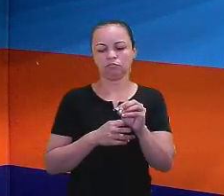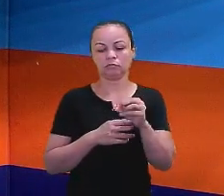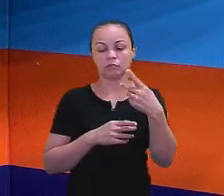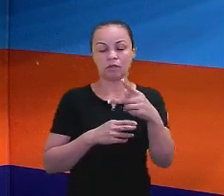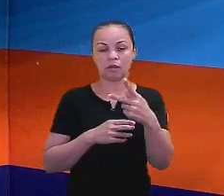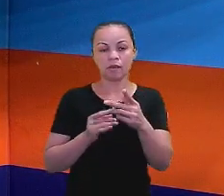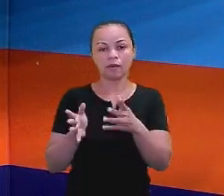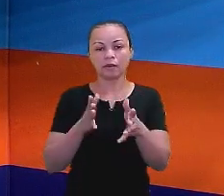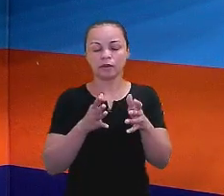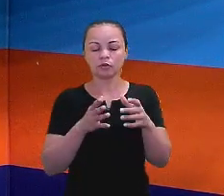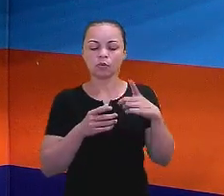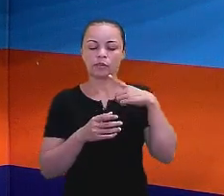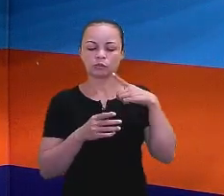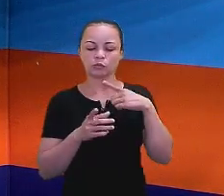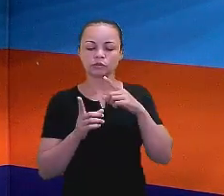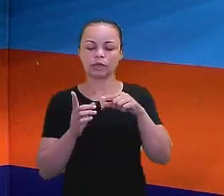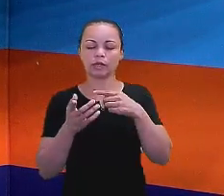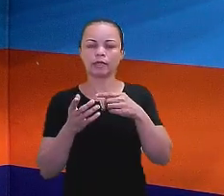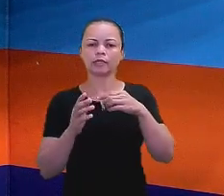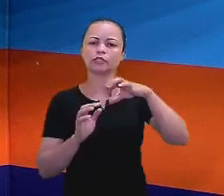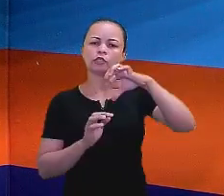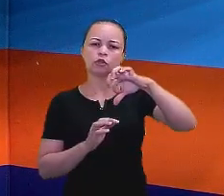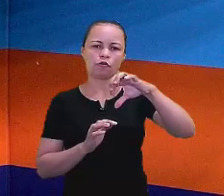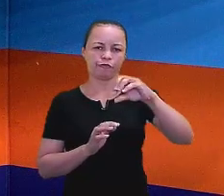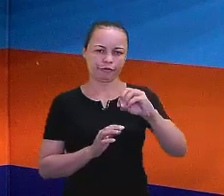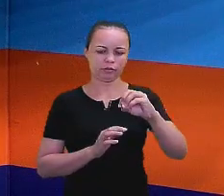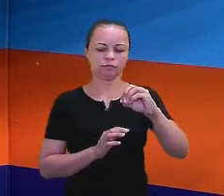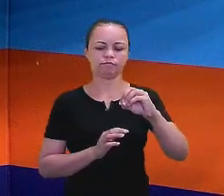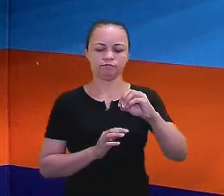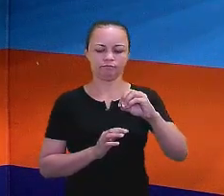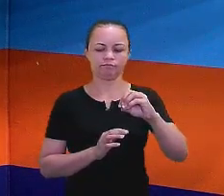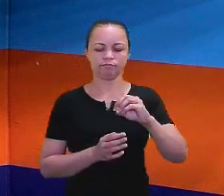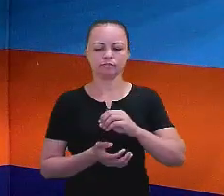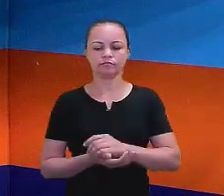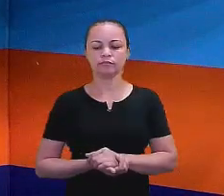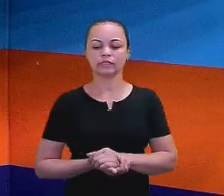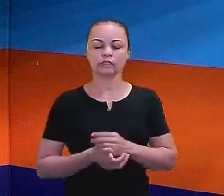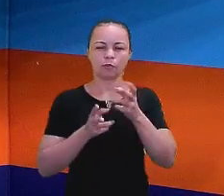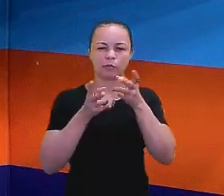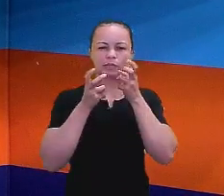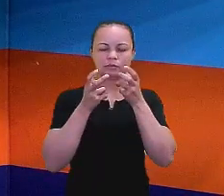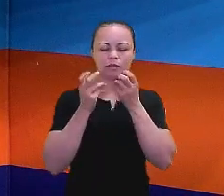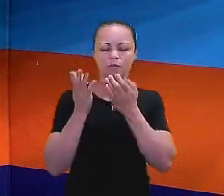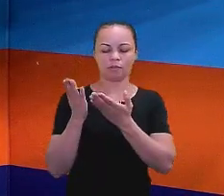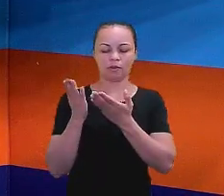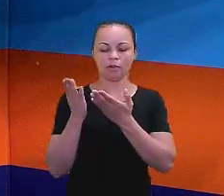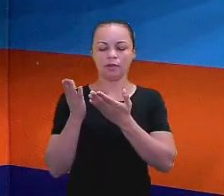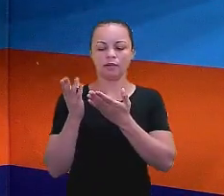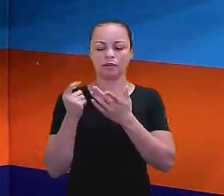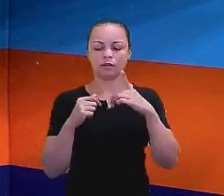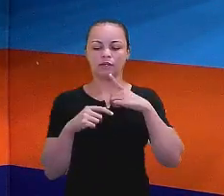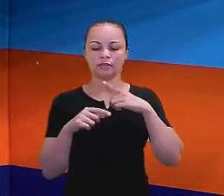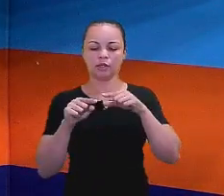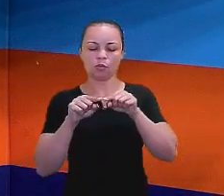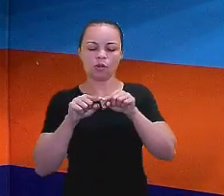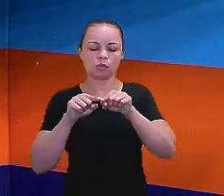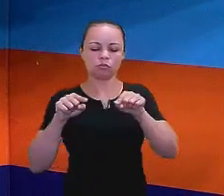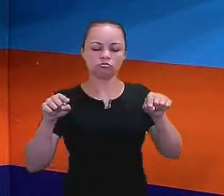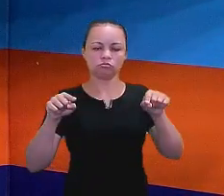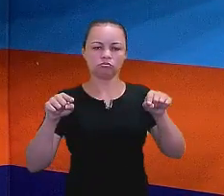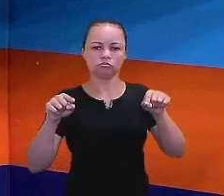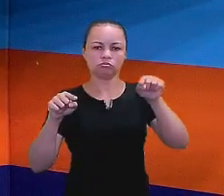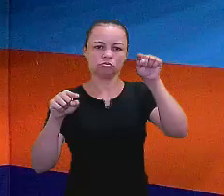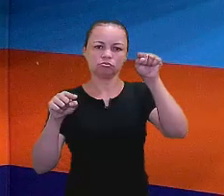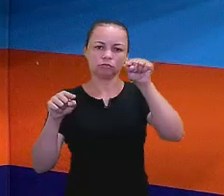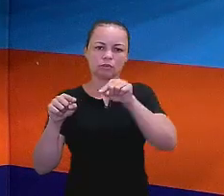retângulo quando possui um ângulo reto, que é o ângulo de 90 graus. Então, a gente percebe aqui que eu tenho um ângulo reto. Vejam aqui que eu tenho um